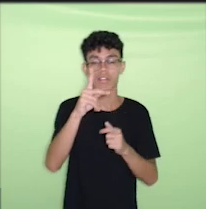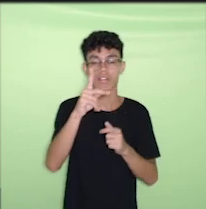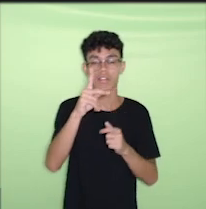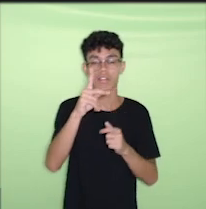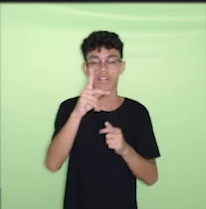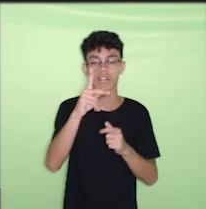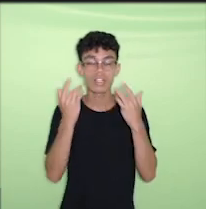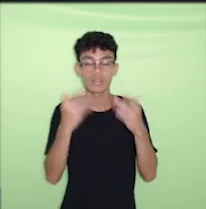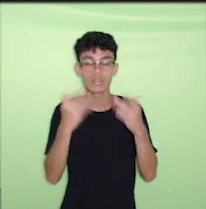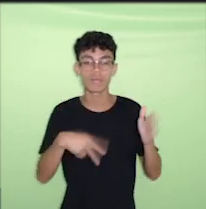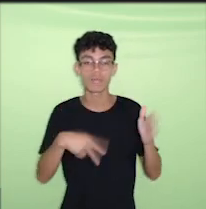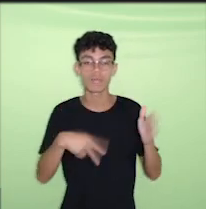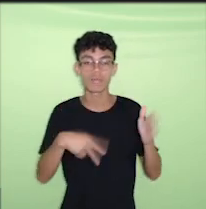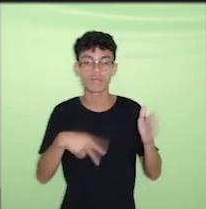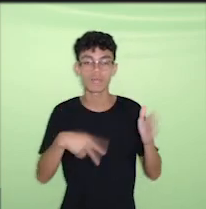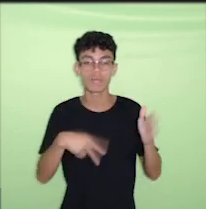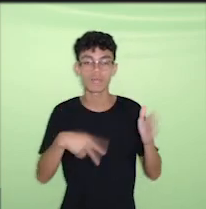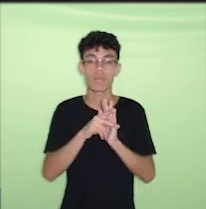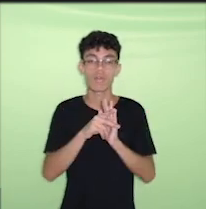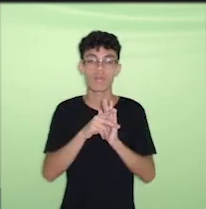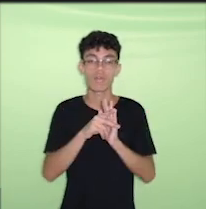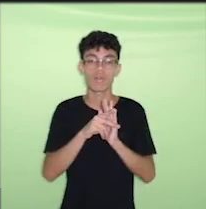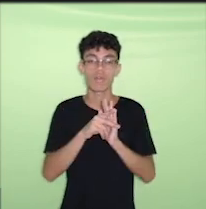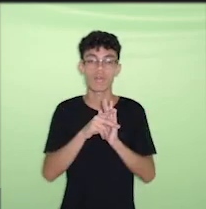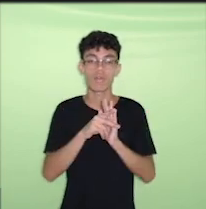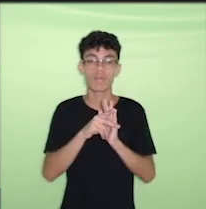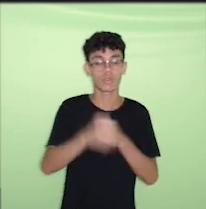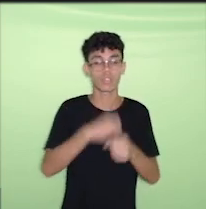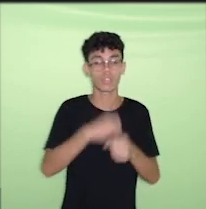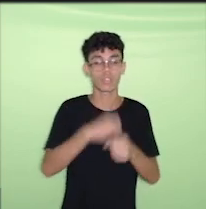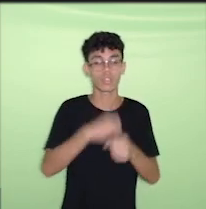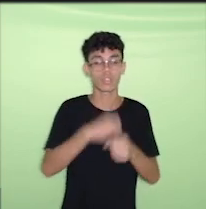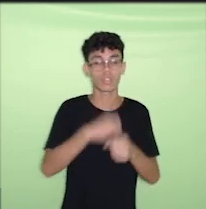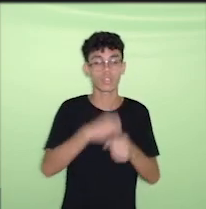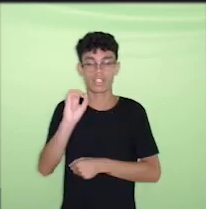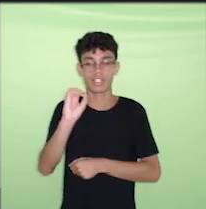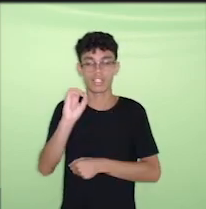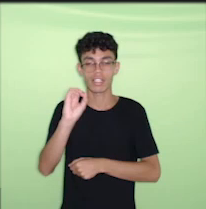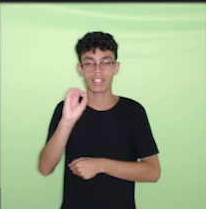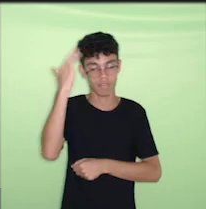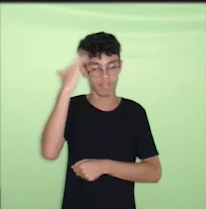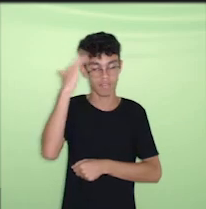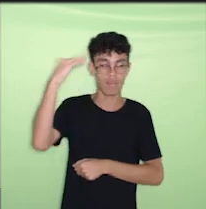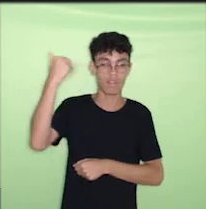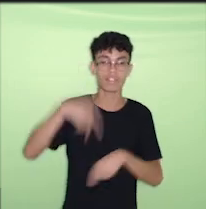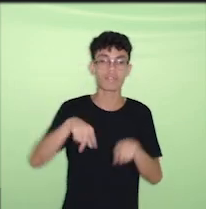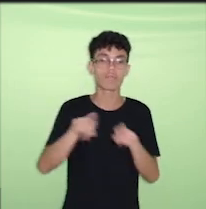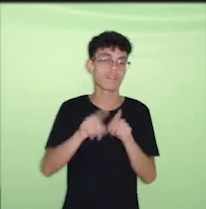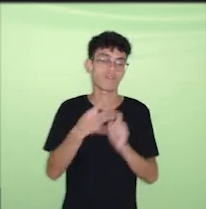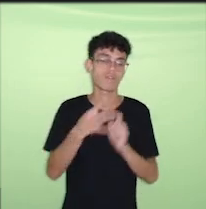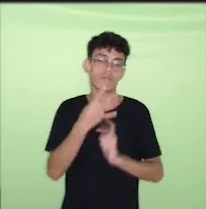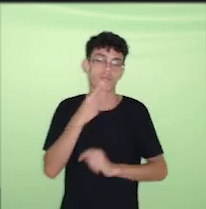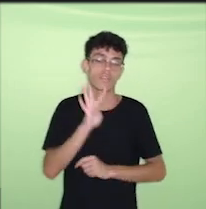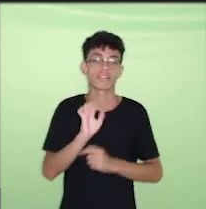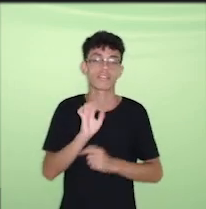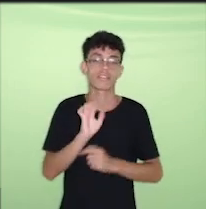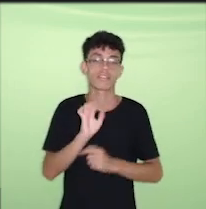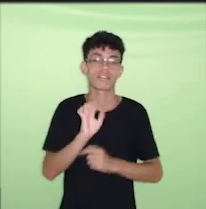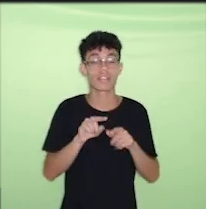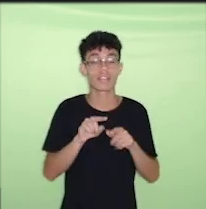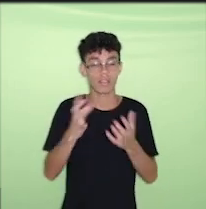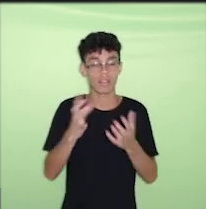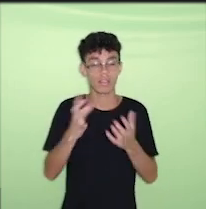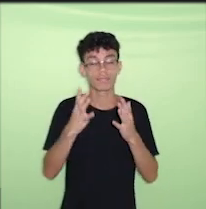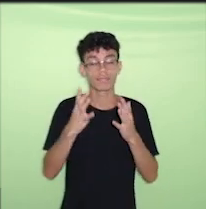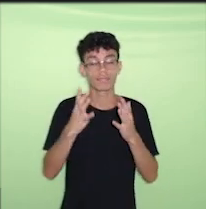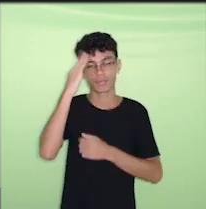Hilda fez no finalzinho dos anos 60. E muitos artistas também desconhecem isso. E eu queria saber